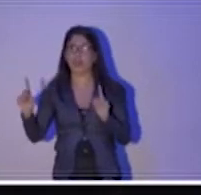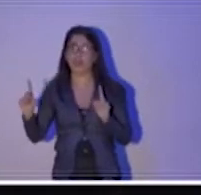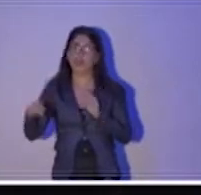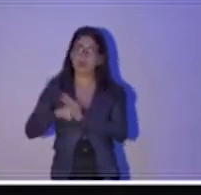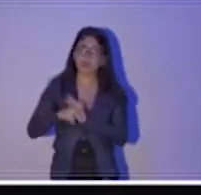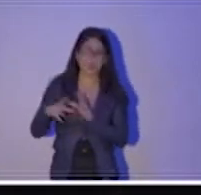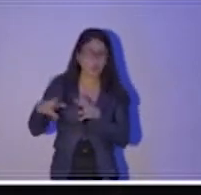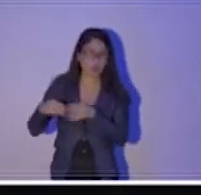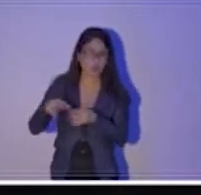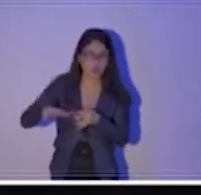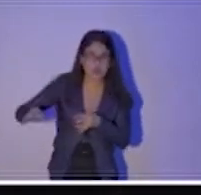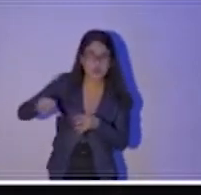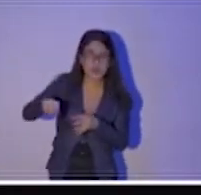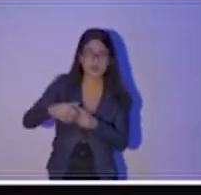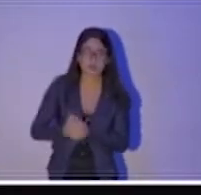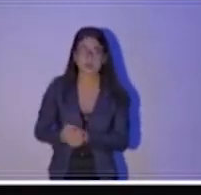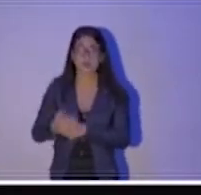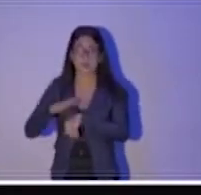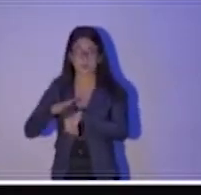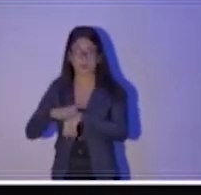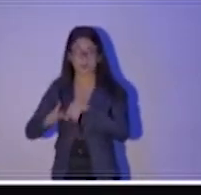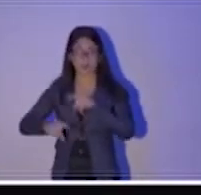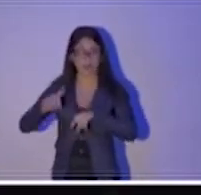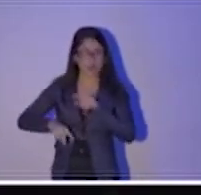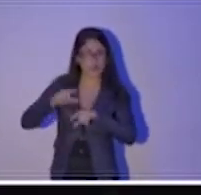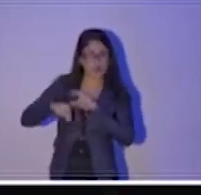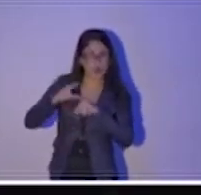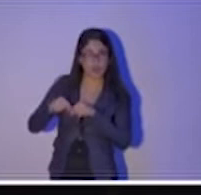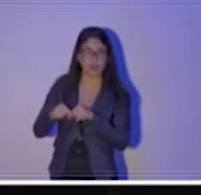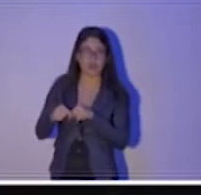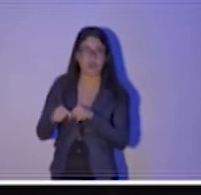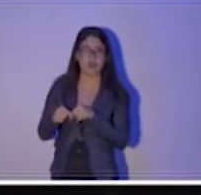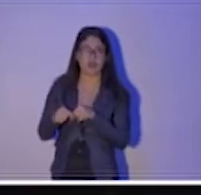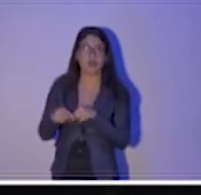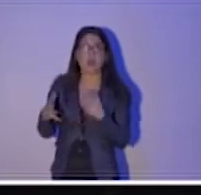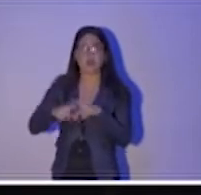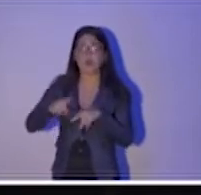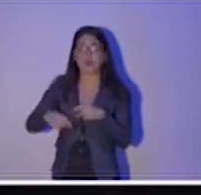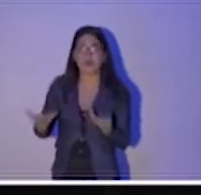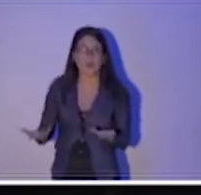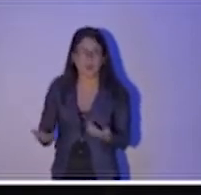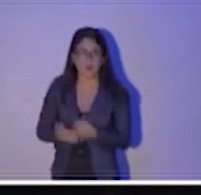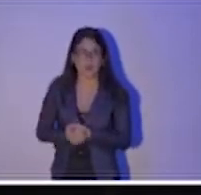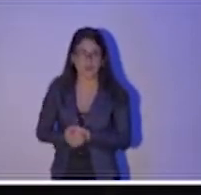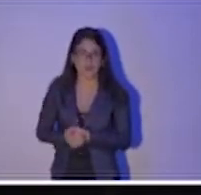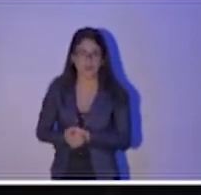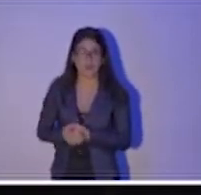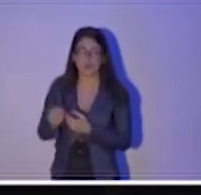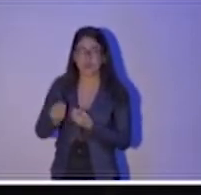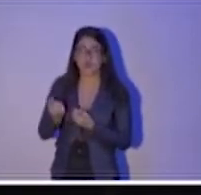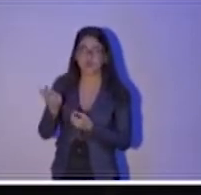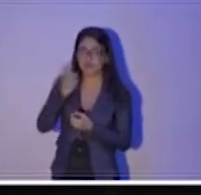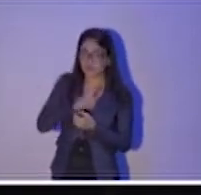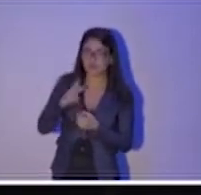vou escolher o material didático, que material é esse? Como é que ele dialoga com as coisas que estão vindo aí, que são